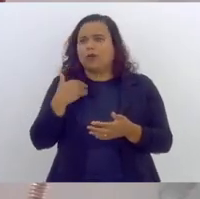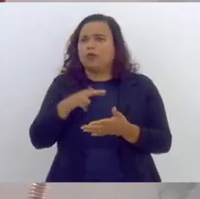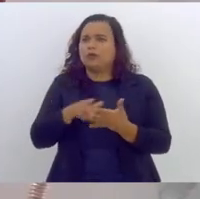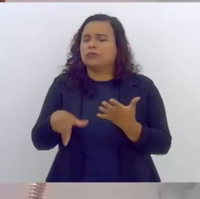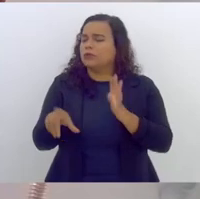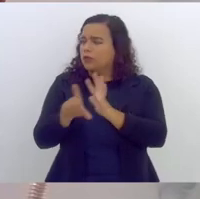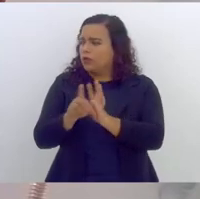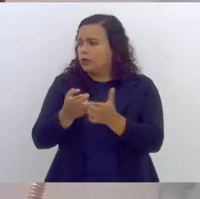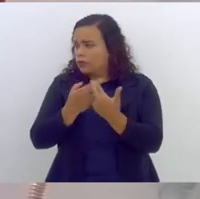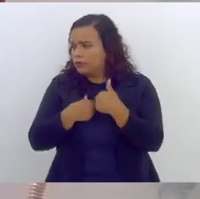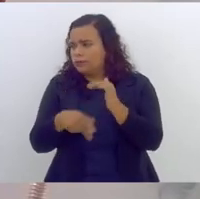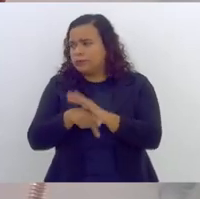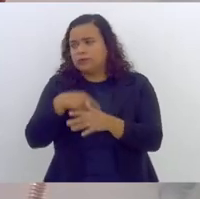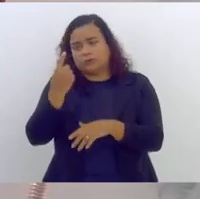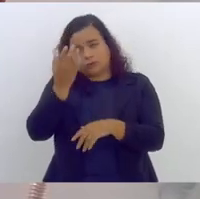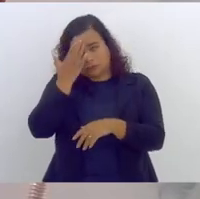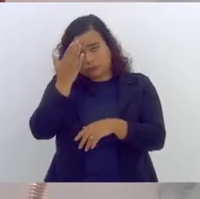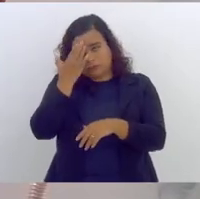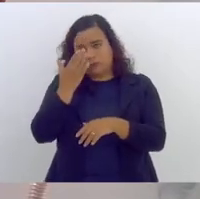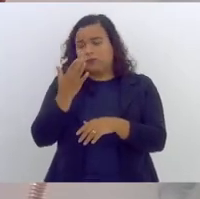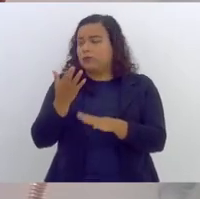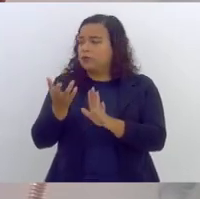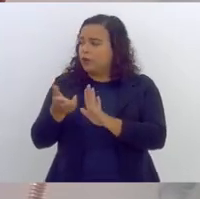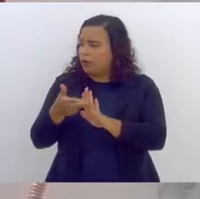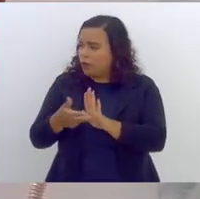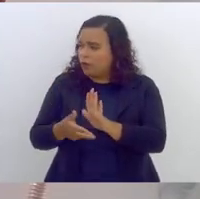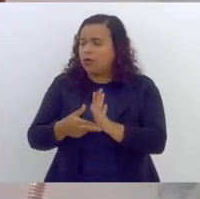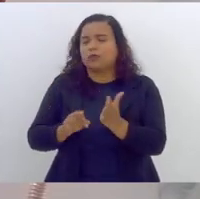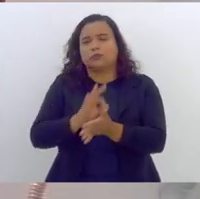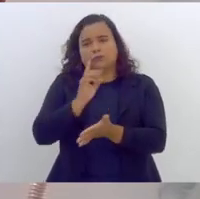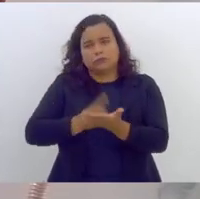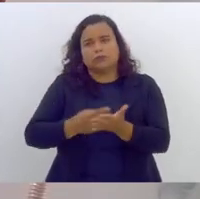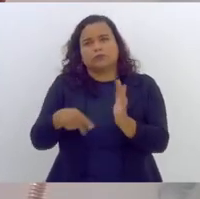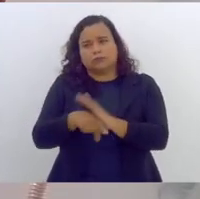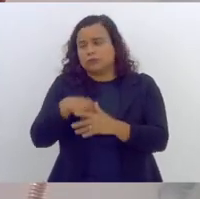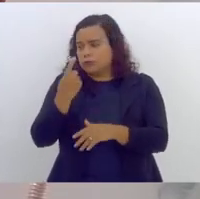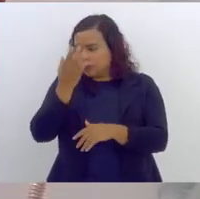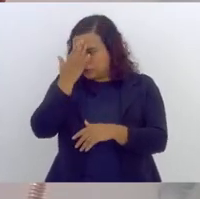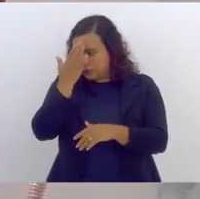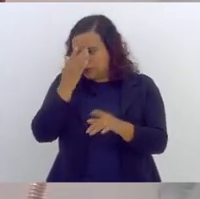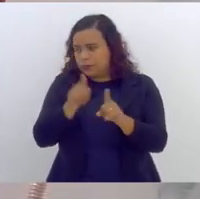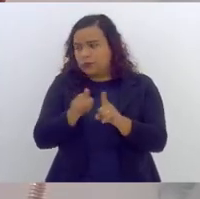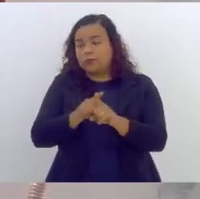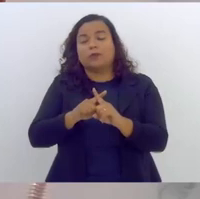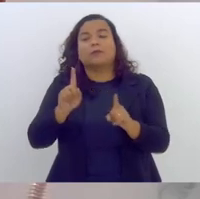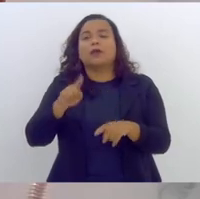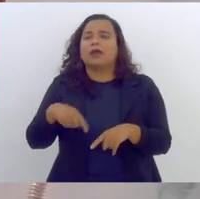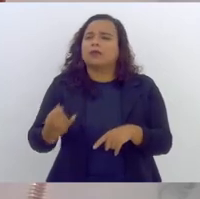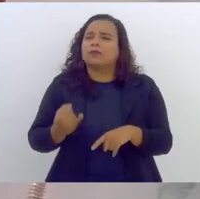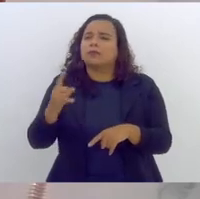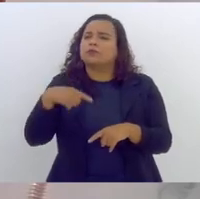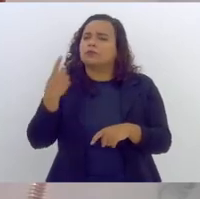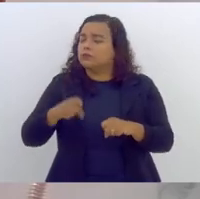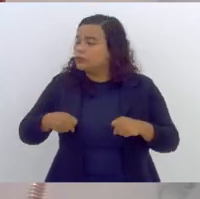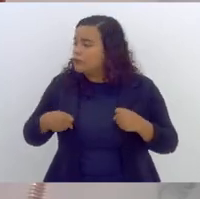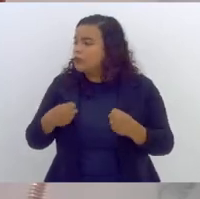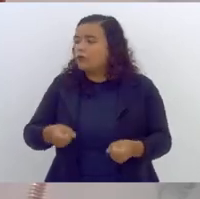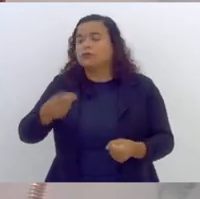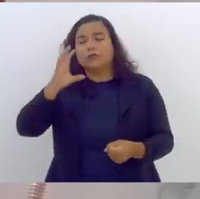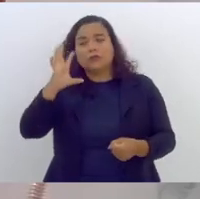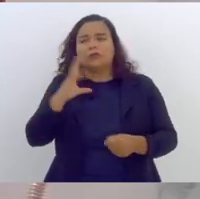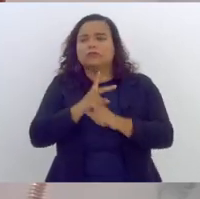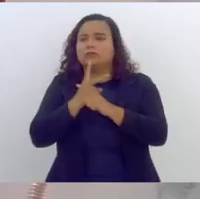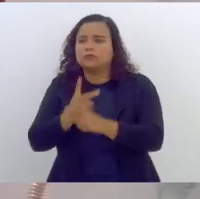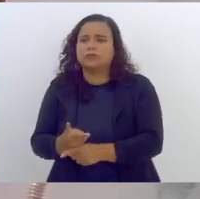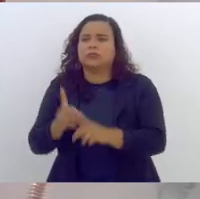responsabilidade dos regramentos para contratação agora é fundamental que a gente busca uma solução secretário como